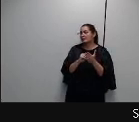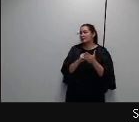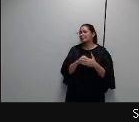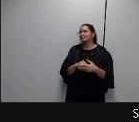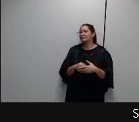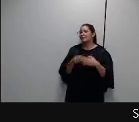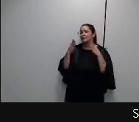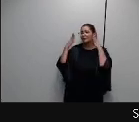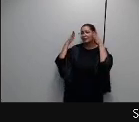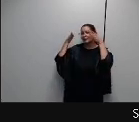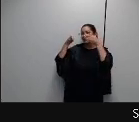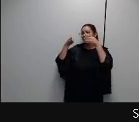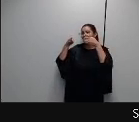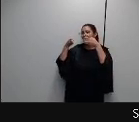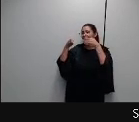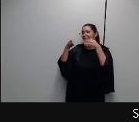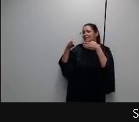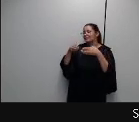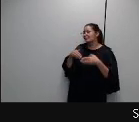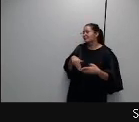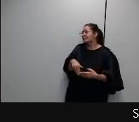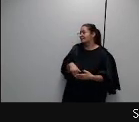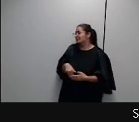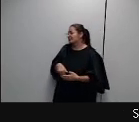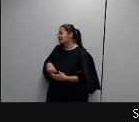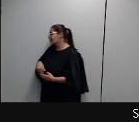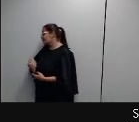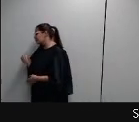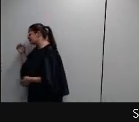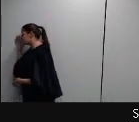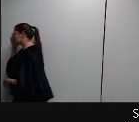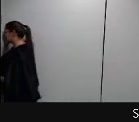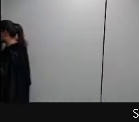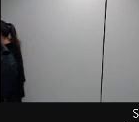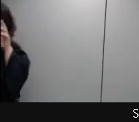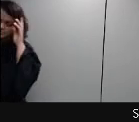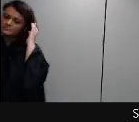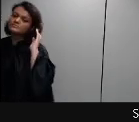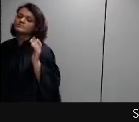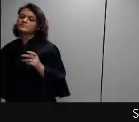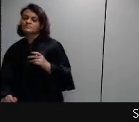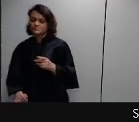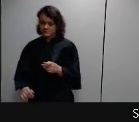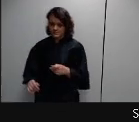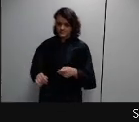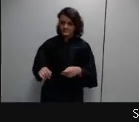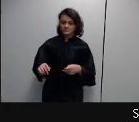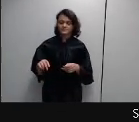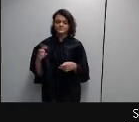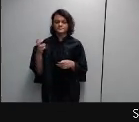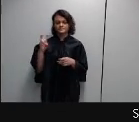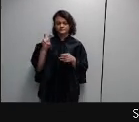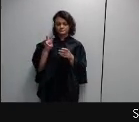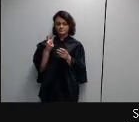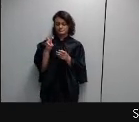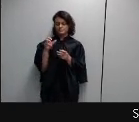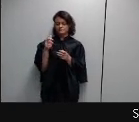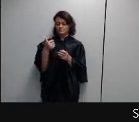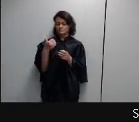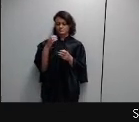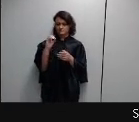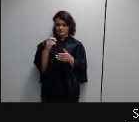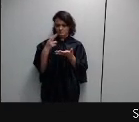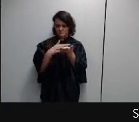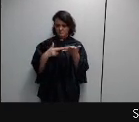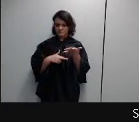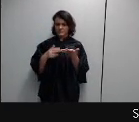para folha 510/12 e o relatório do acórdão do tribunal de origem que tá dito assim